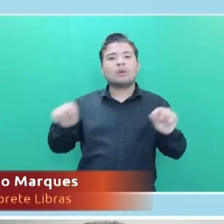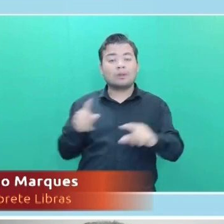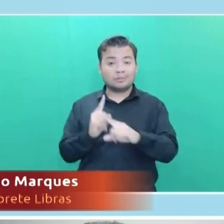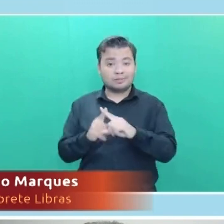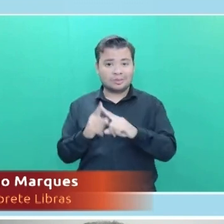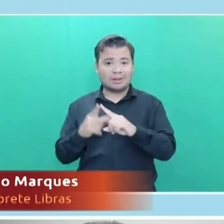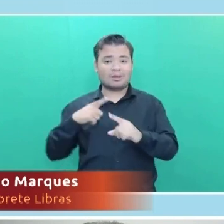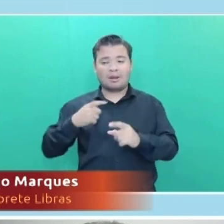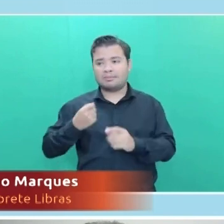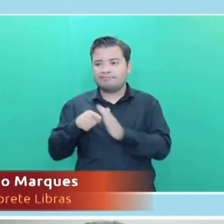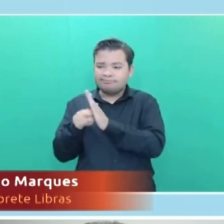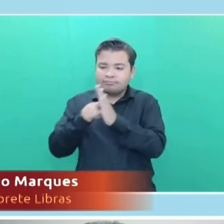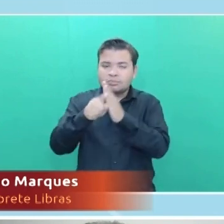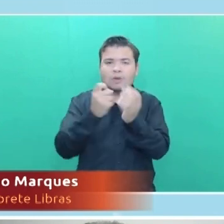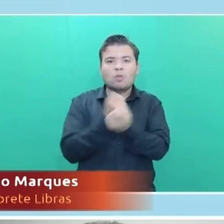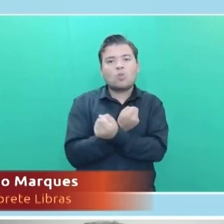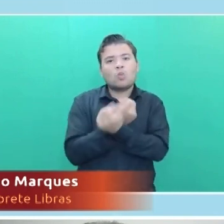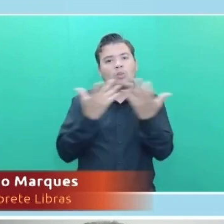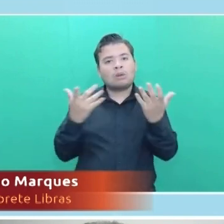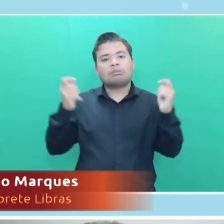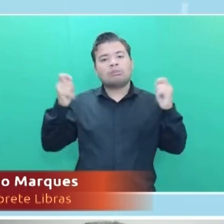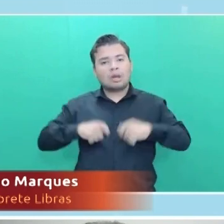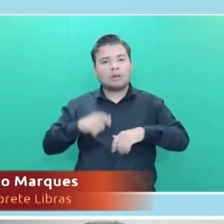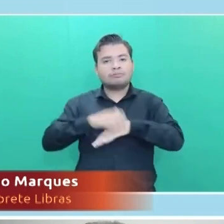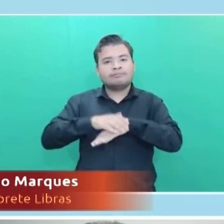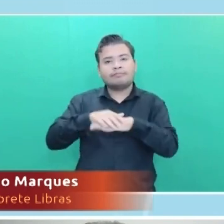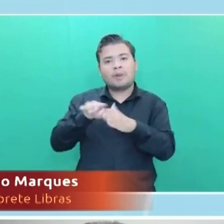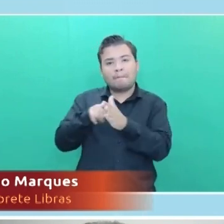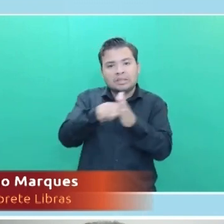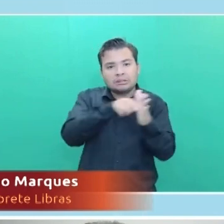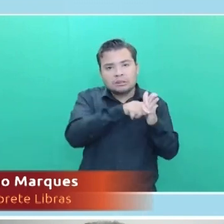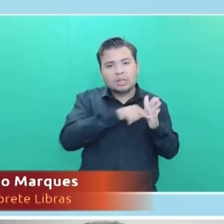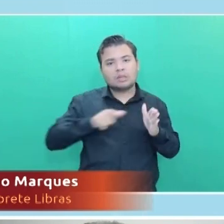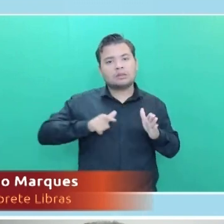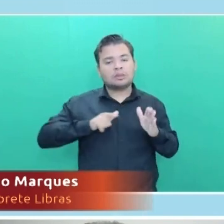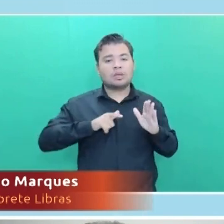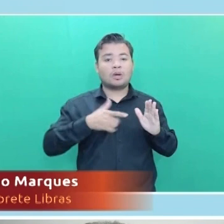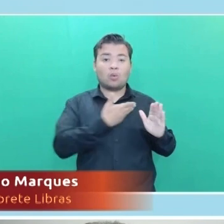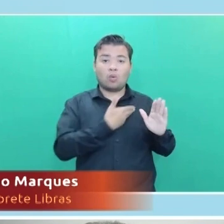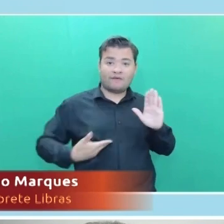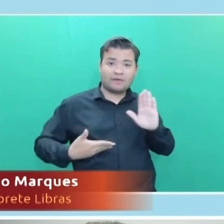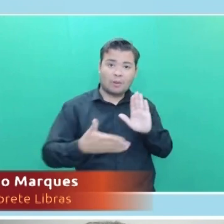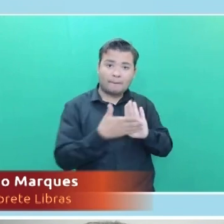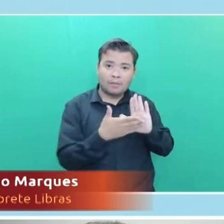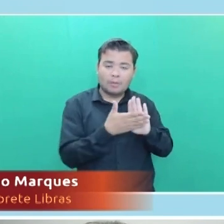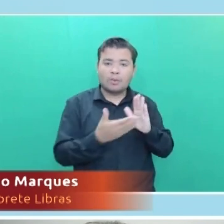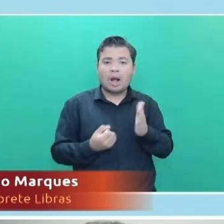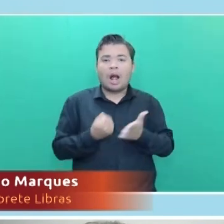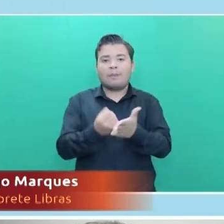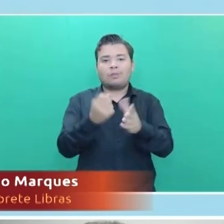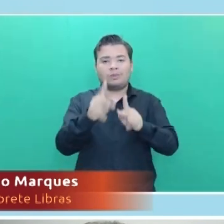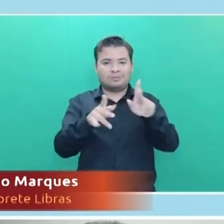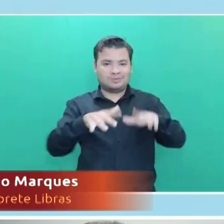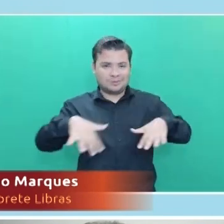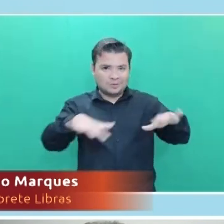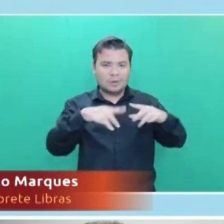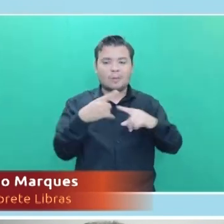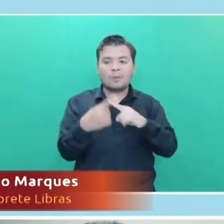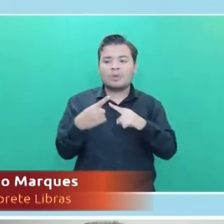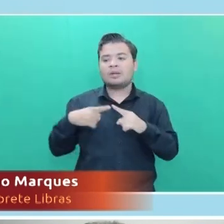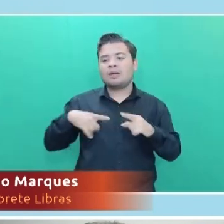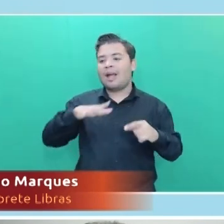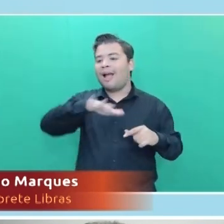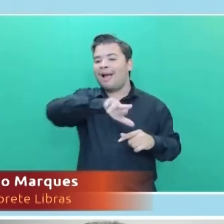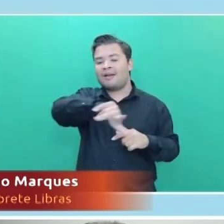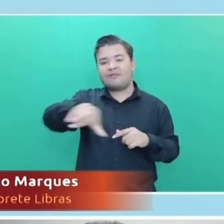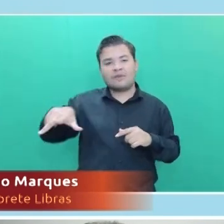as pesquisas, para as políticas públicas que são desenvolvidas, né? Para que a gente consiga avançar em muitos setores, né? Na saúde,